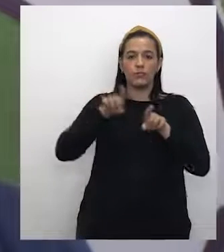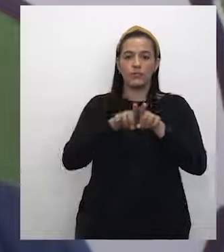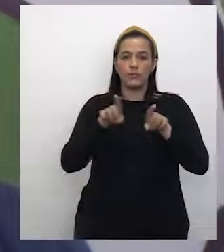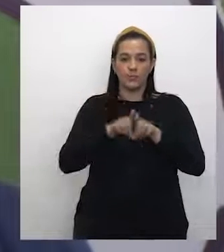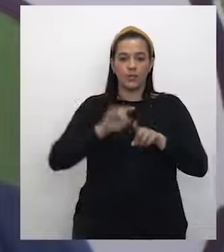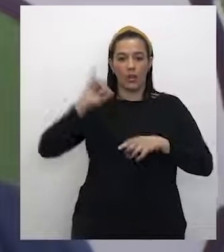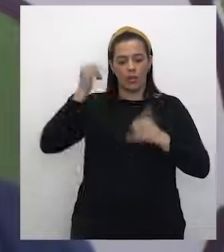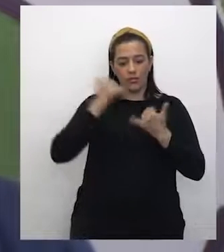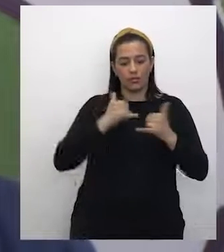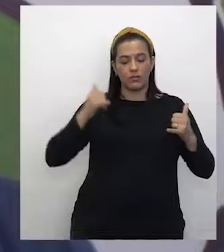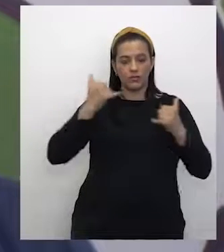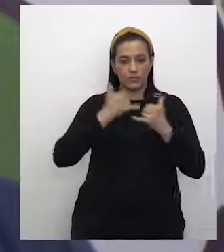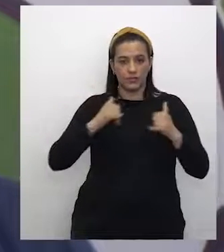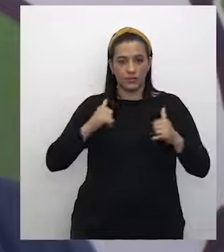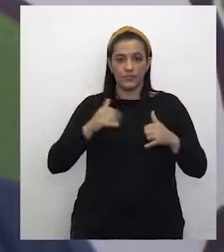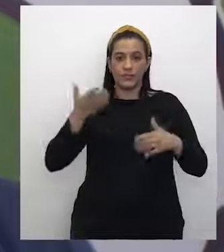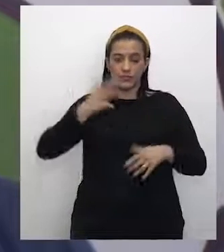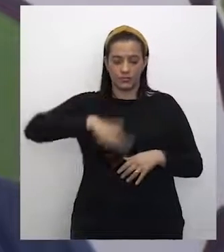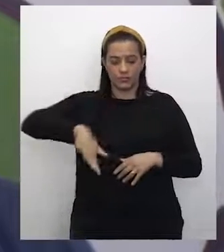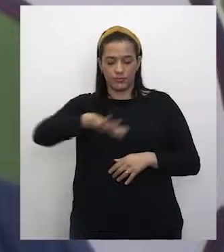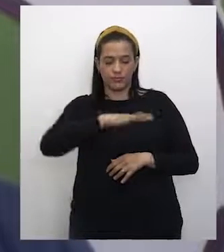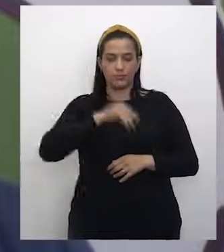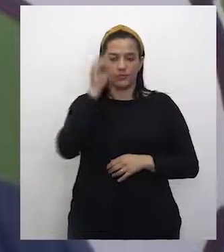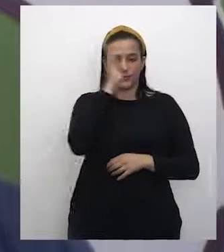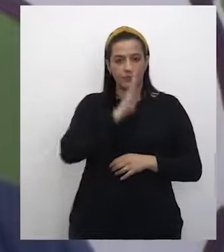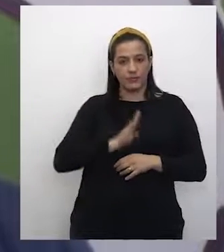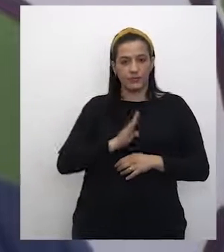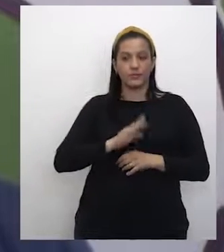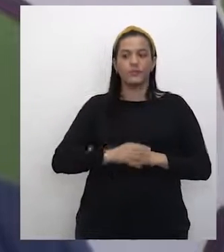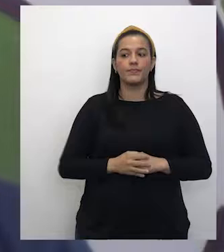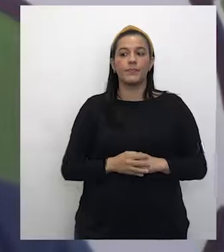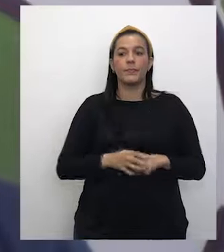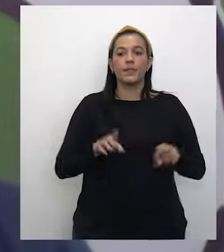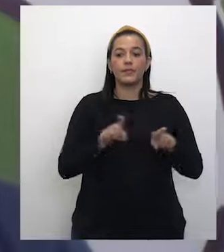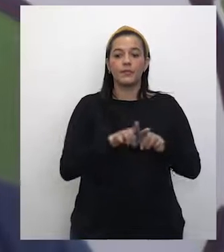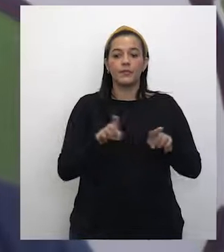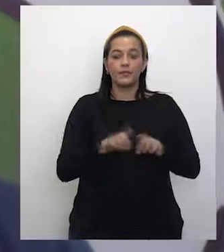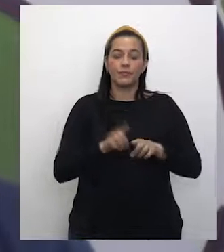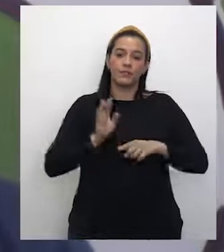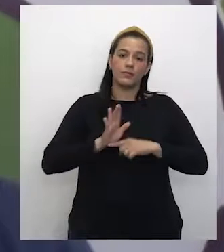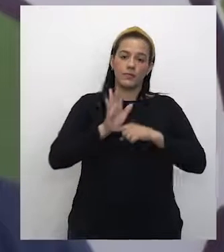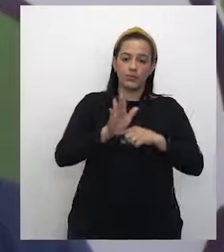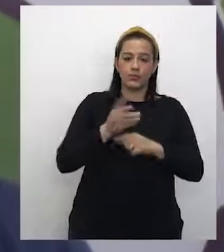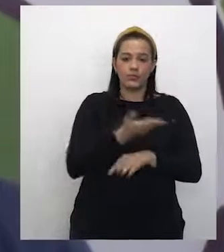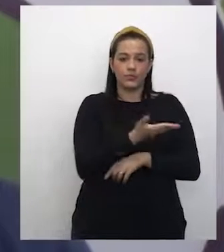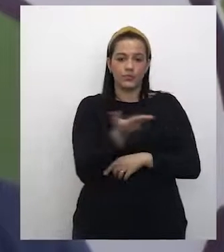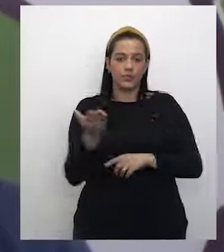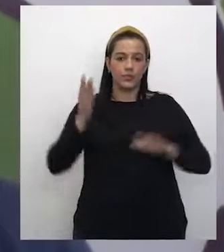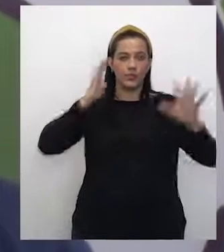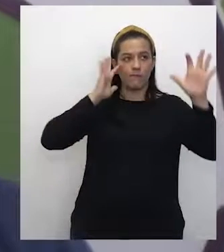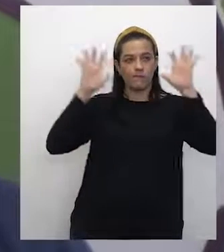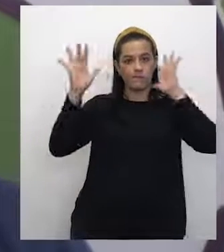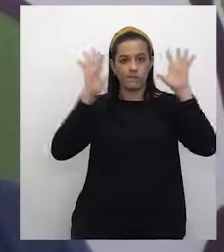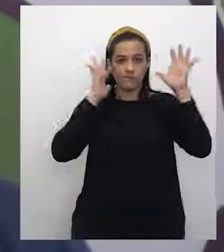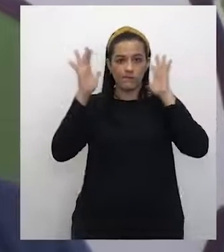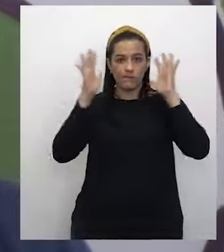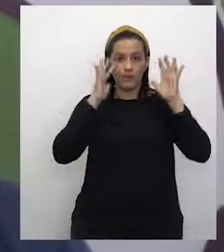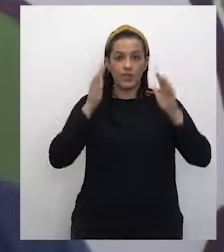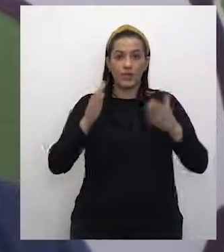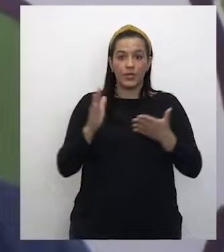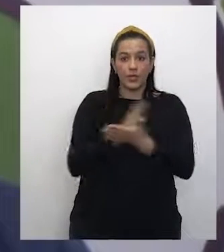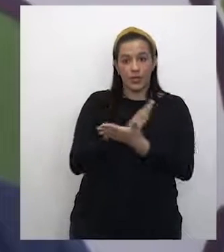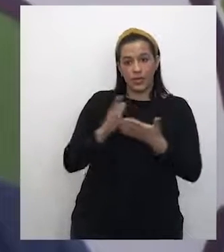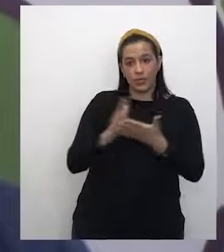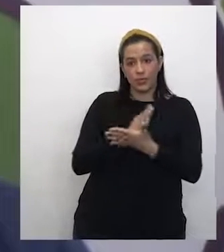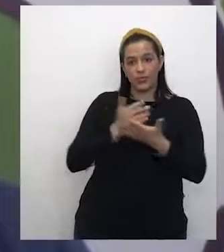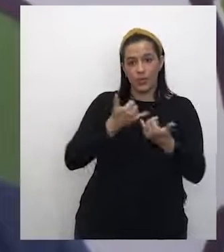território nacional. Então, vale também a reflexão sobre essas formas de